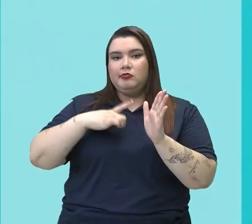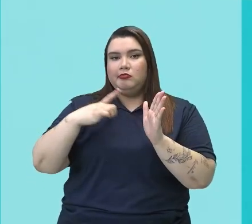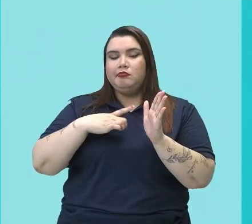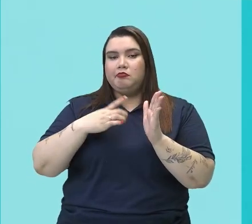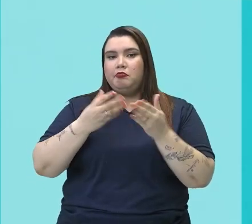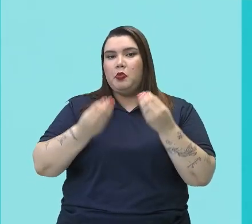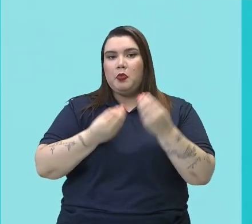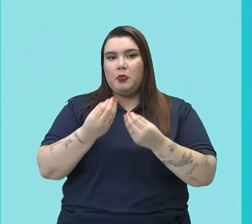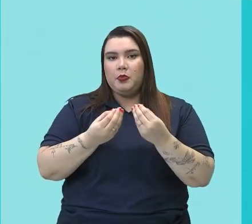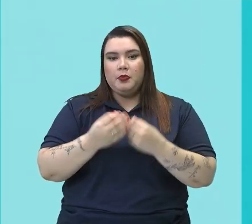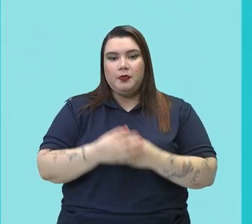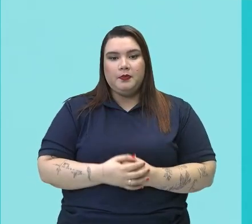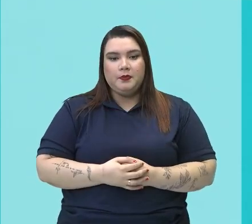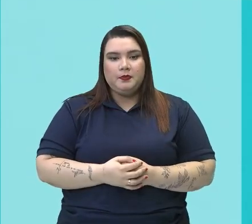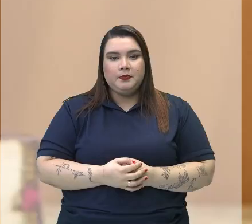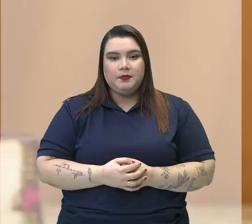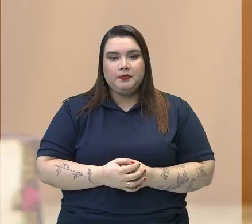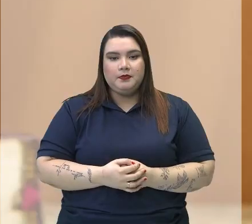Preste atenção.